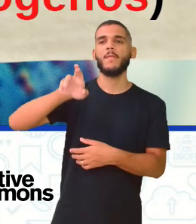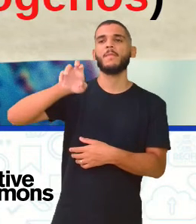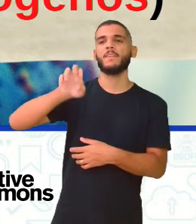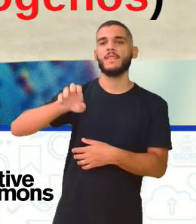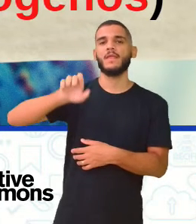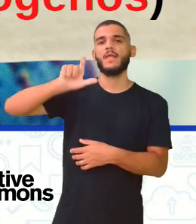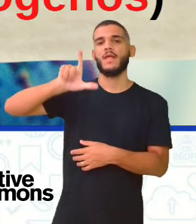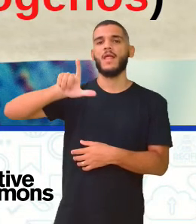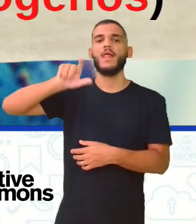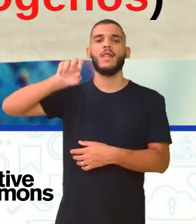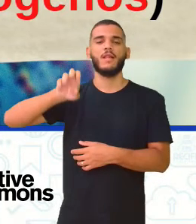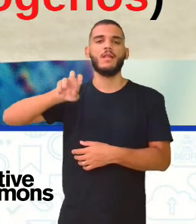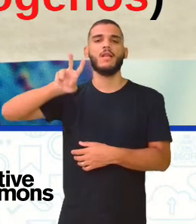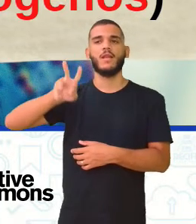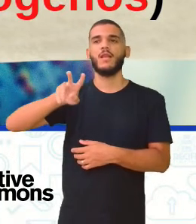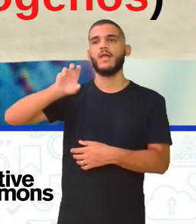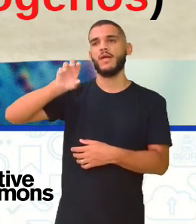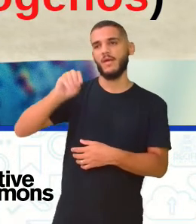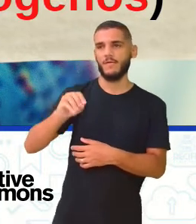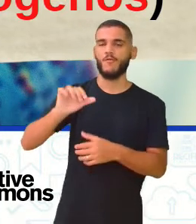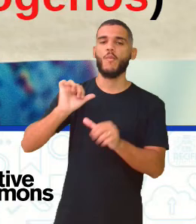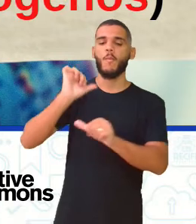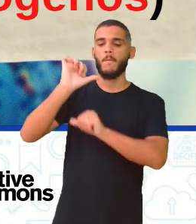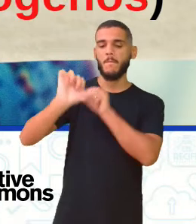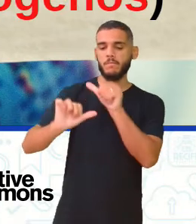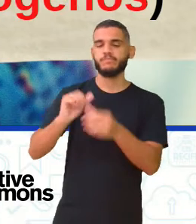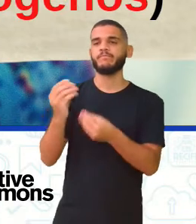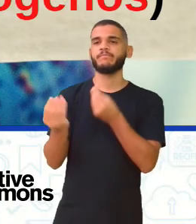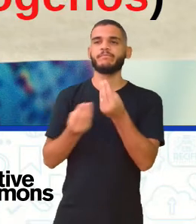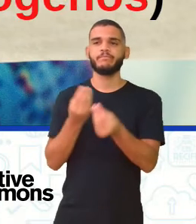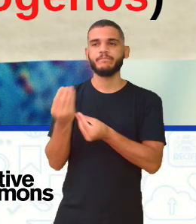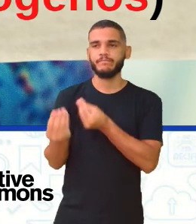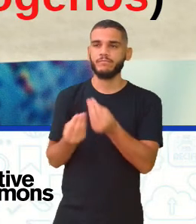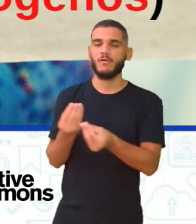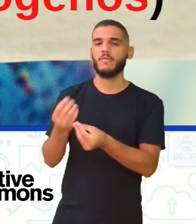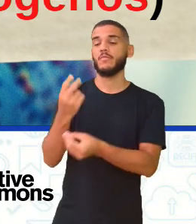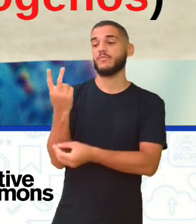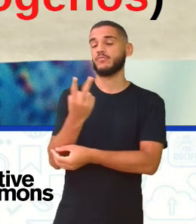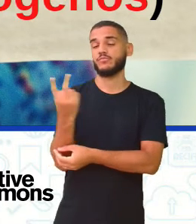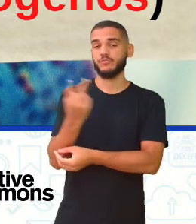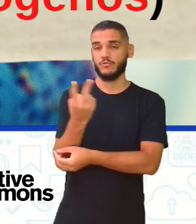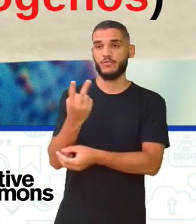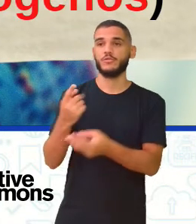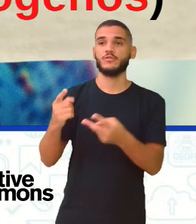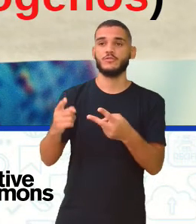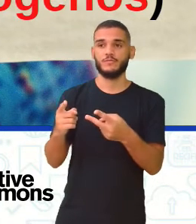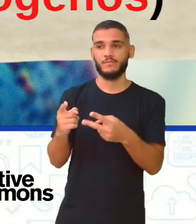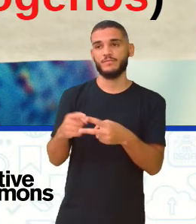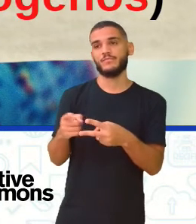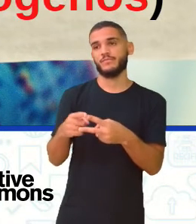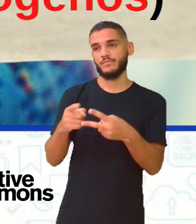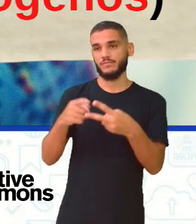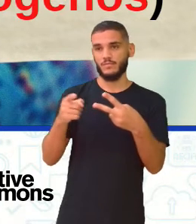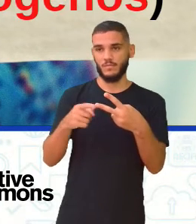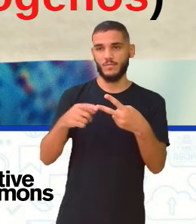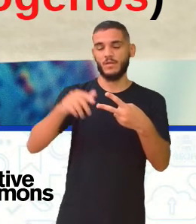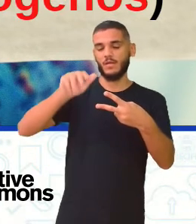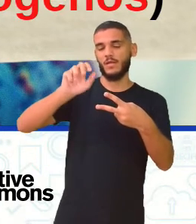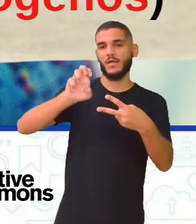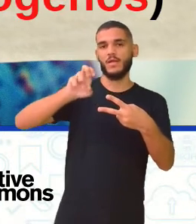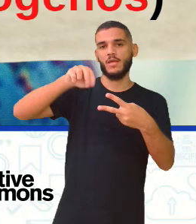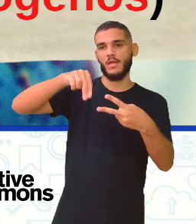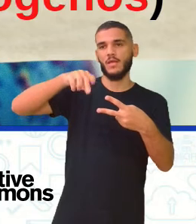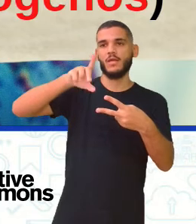E se transforma sob a intervenção de dois tipos de agentes. Aqueles endógenos e